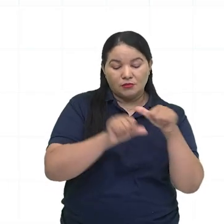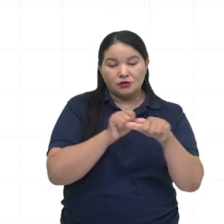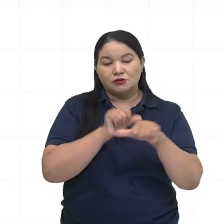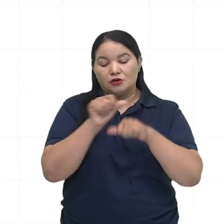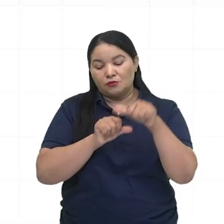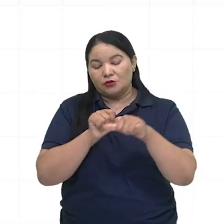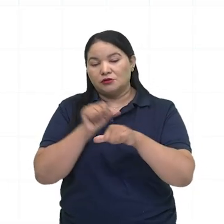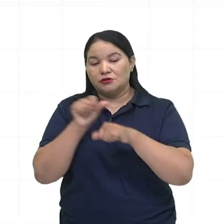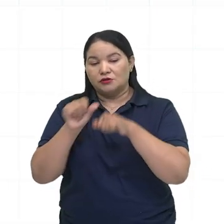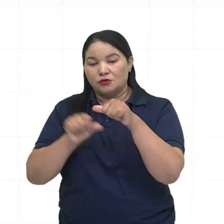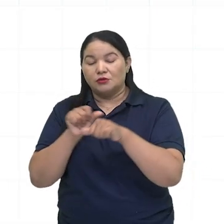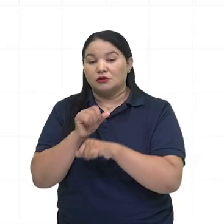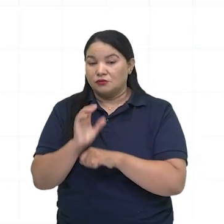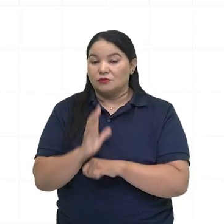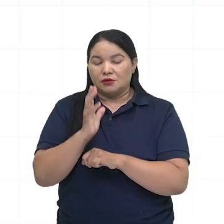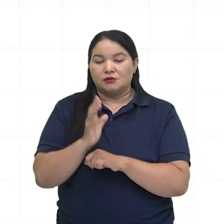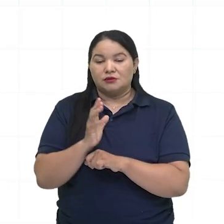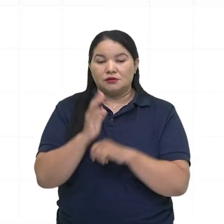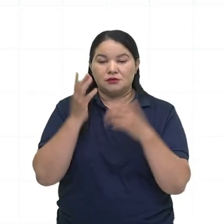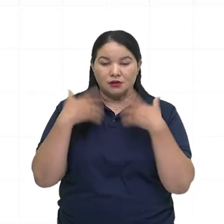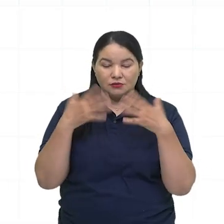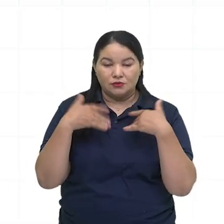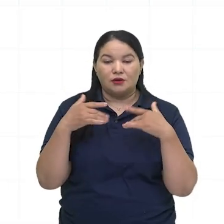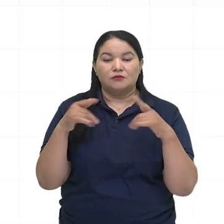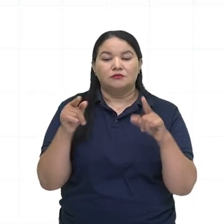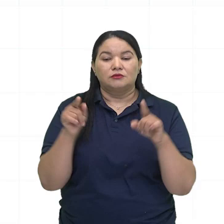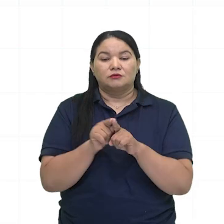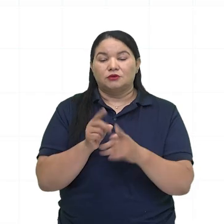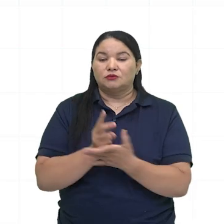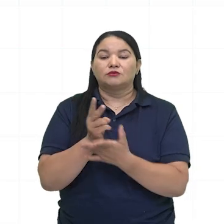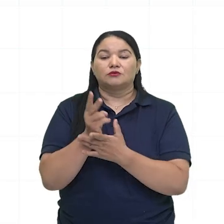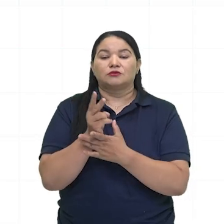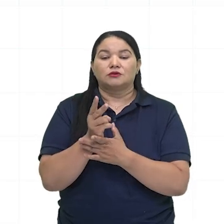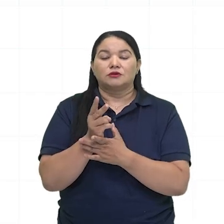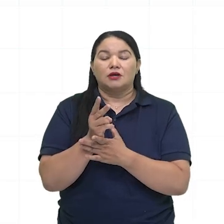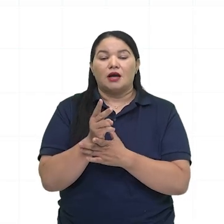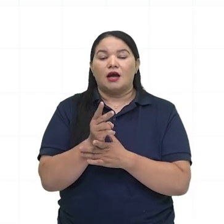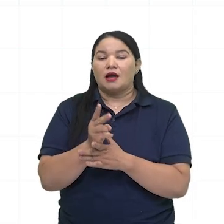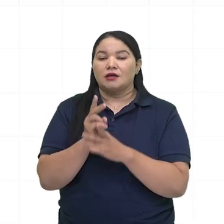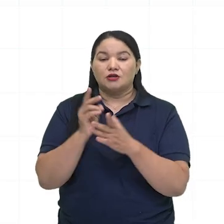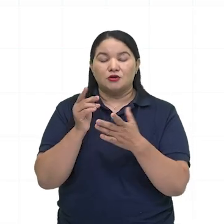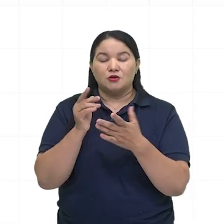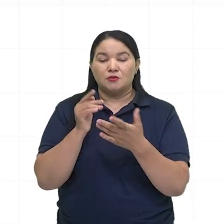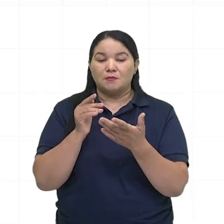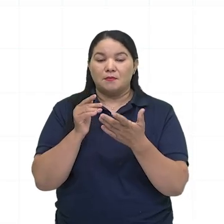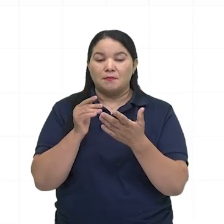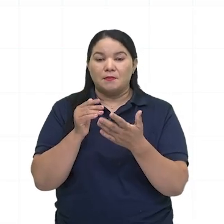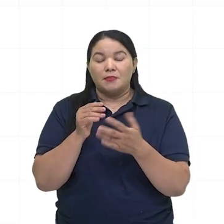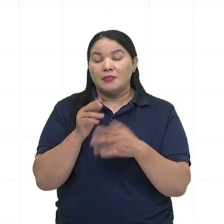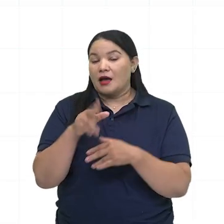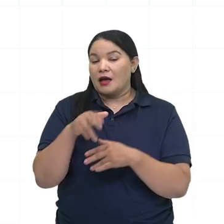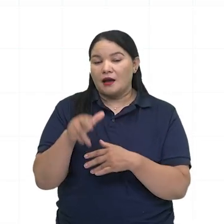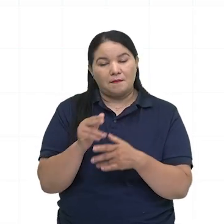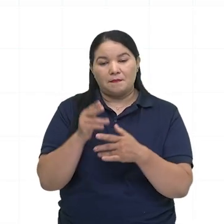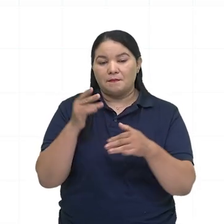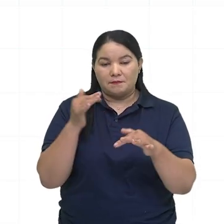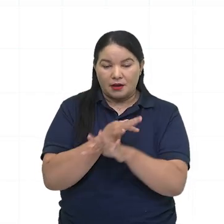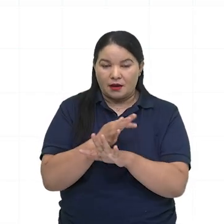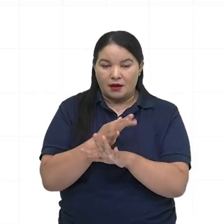fenômeno natural, cíclico, contínuo e infinito, que envolve os processos